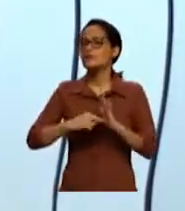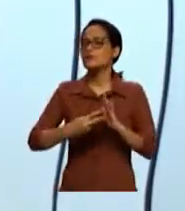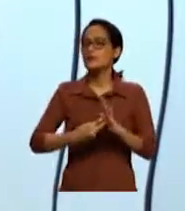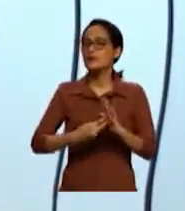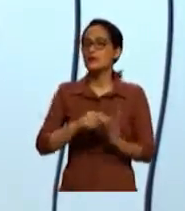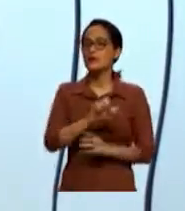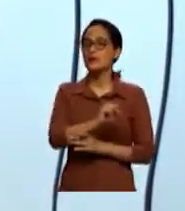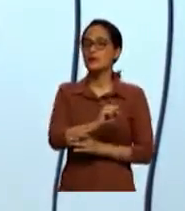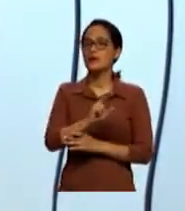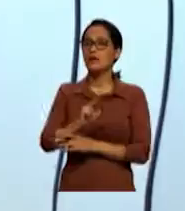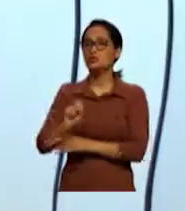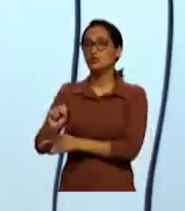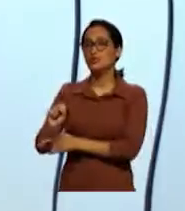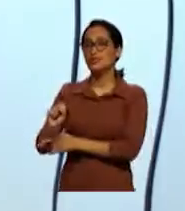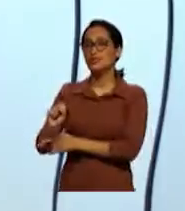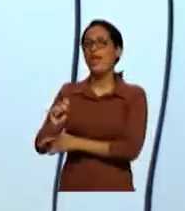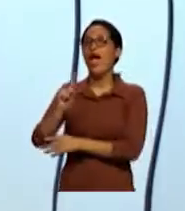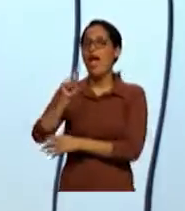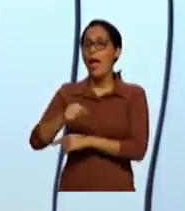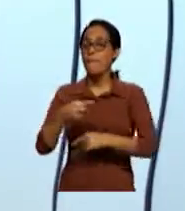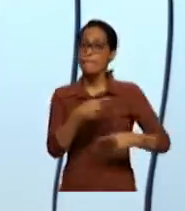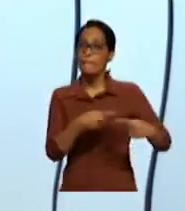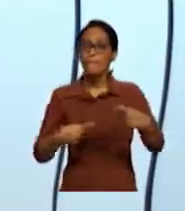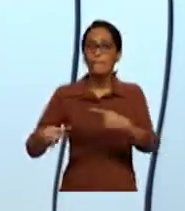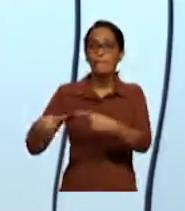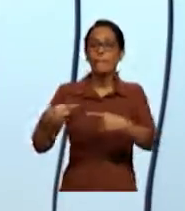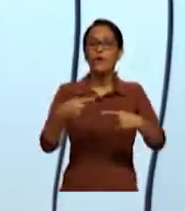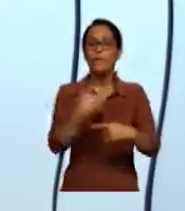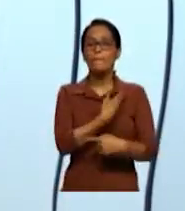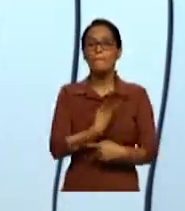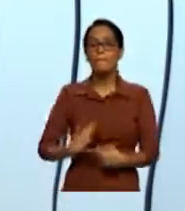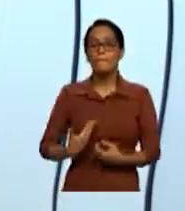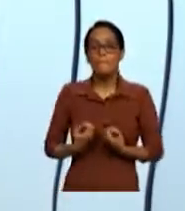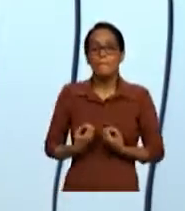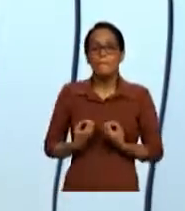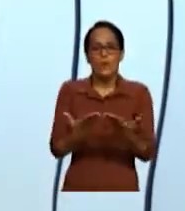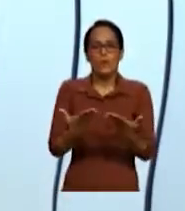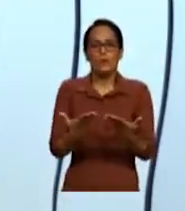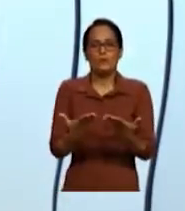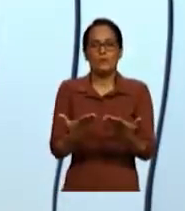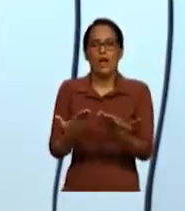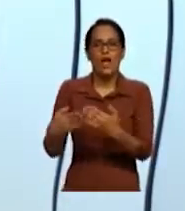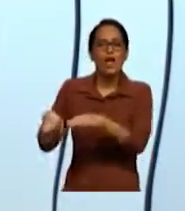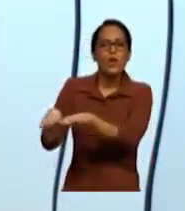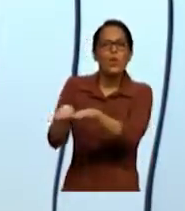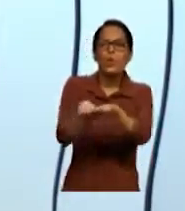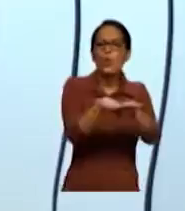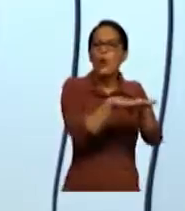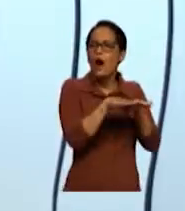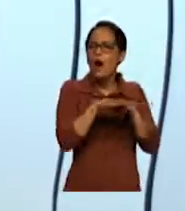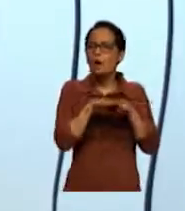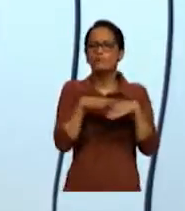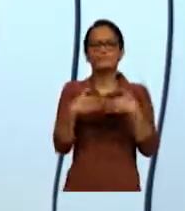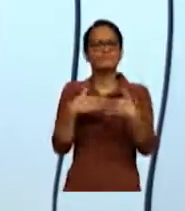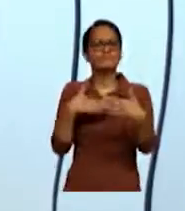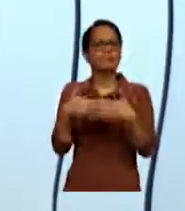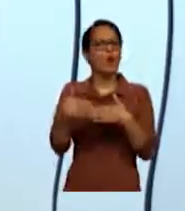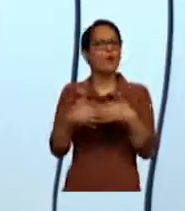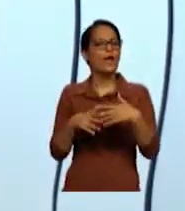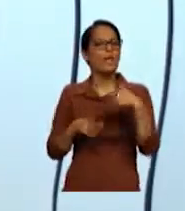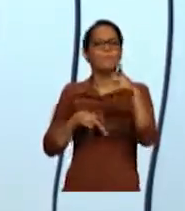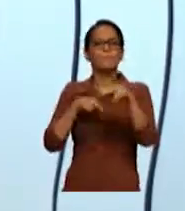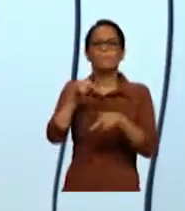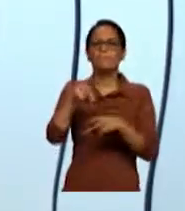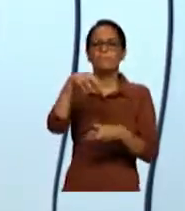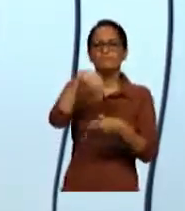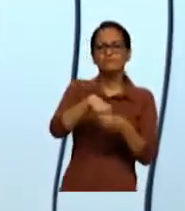SUS é uma política pública de saúde, onde vai dar acesso igualitário para todos os cidadãos